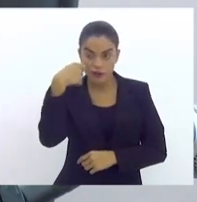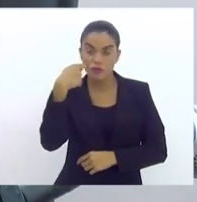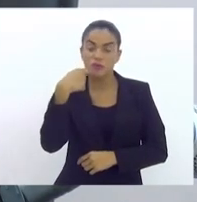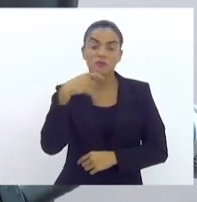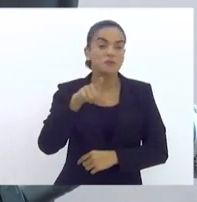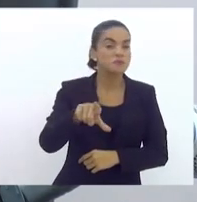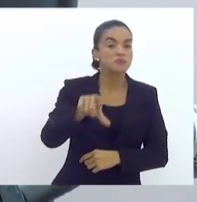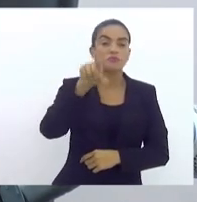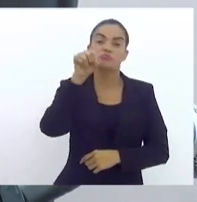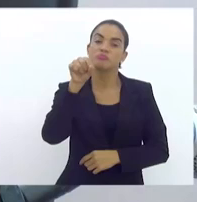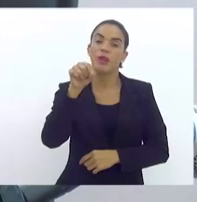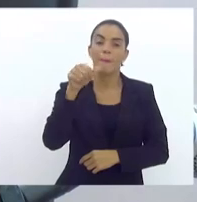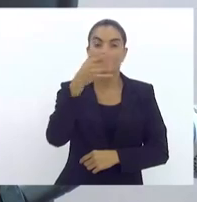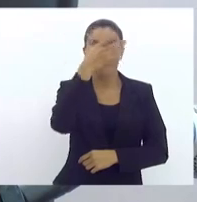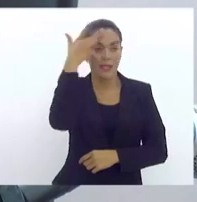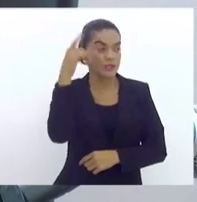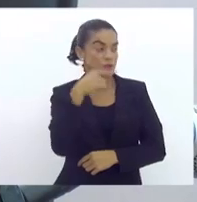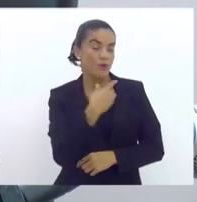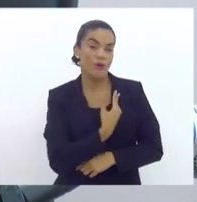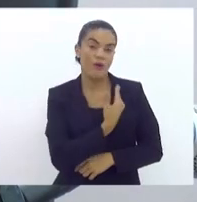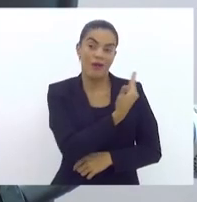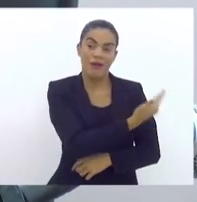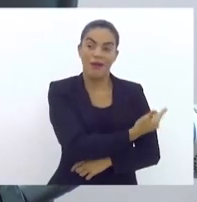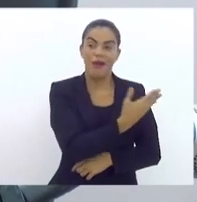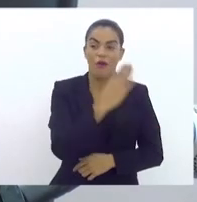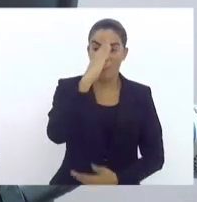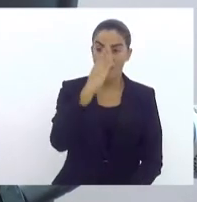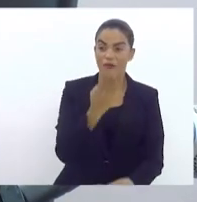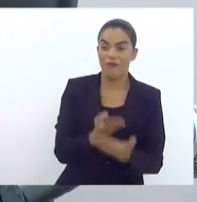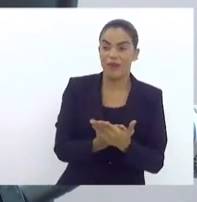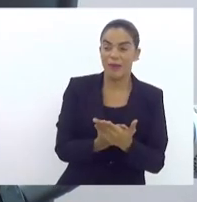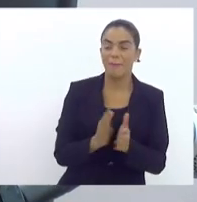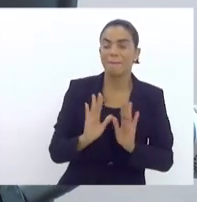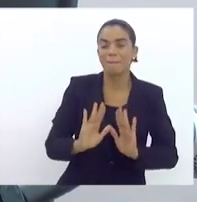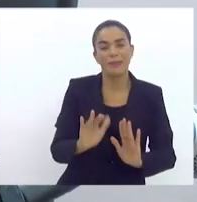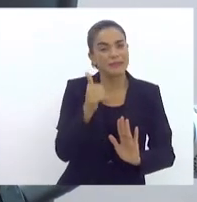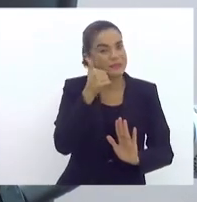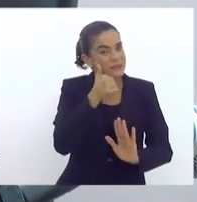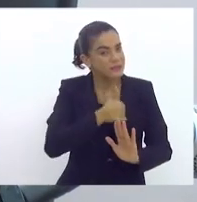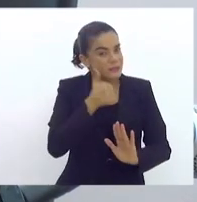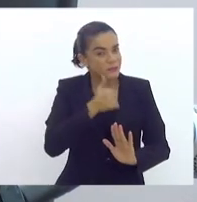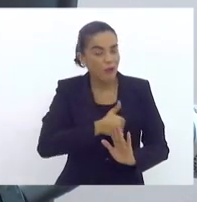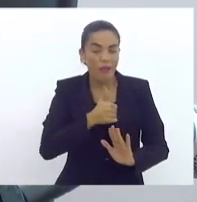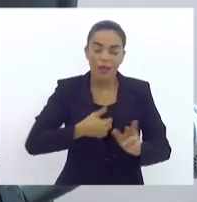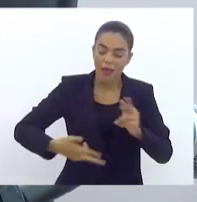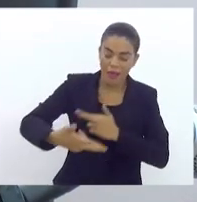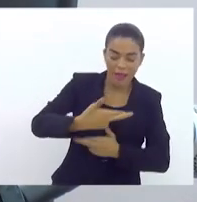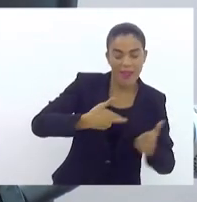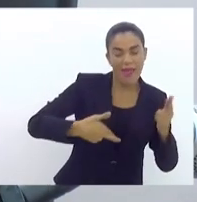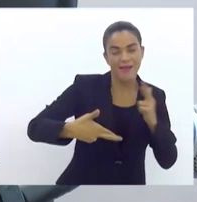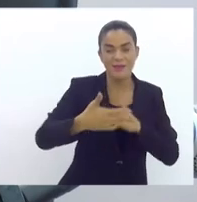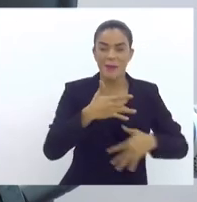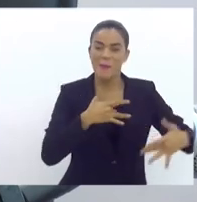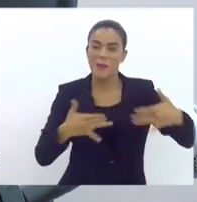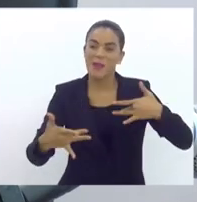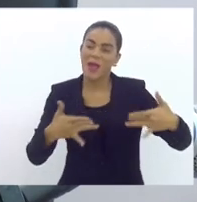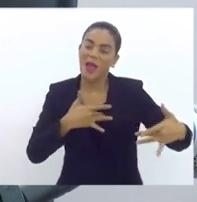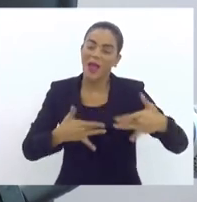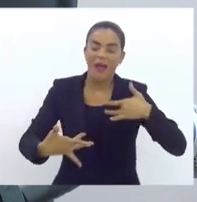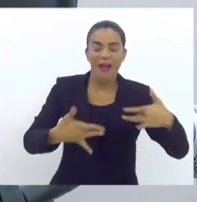preferencialmente faça com uma pessoa de sua confiança mas as mulheres quando estão no relacionamento afetivo